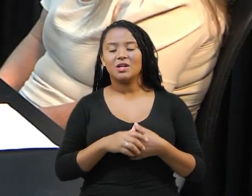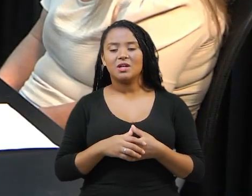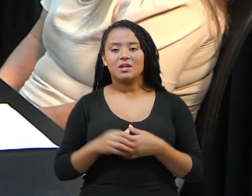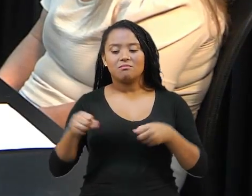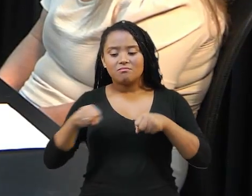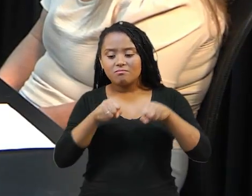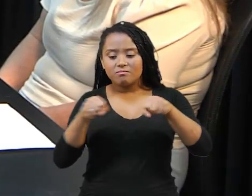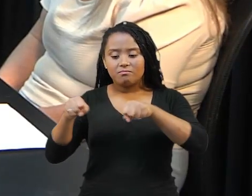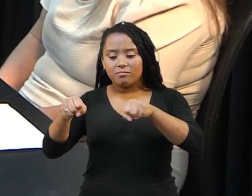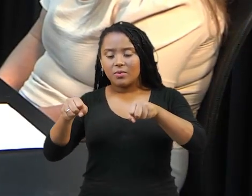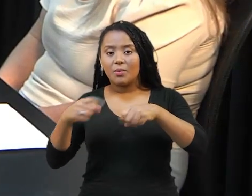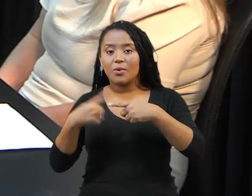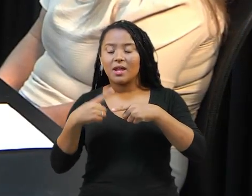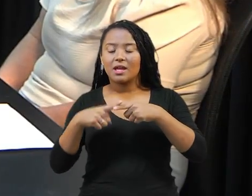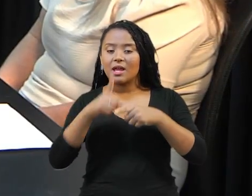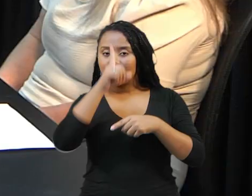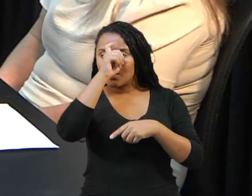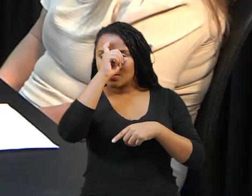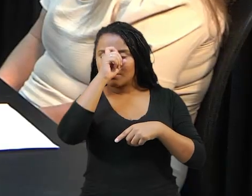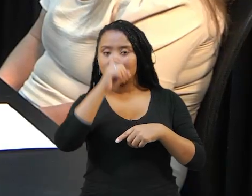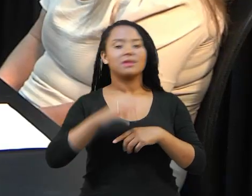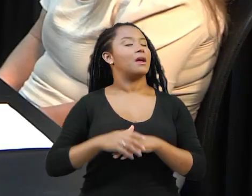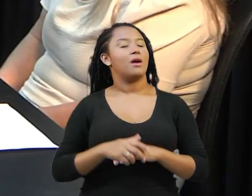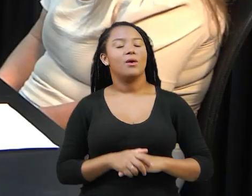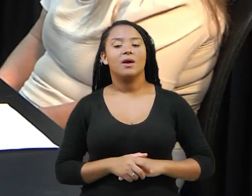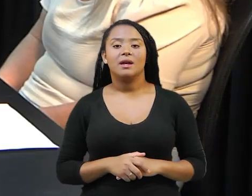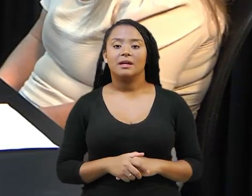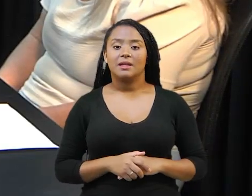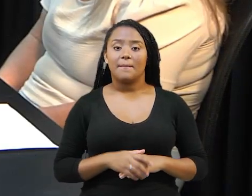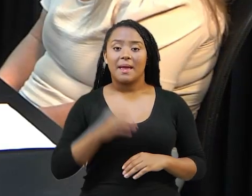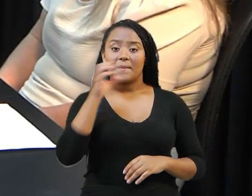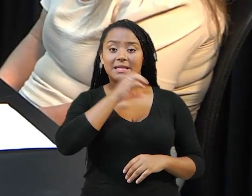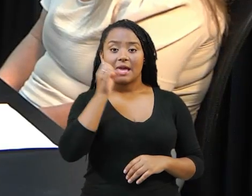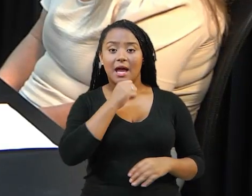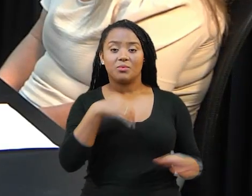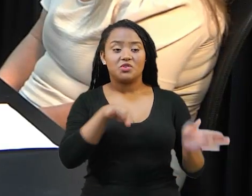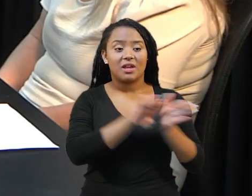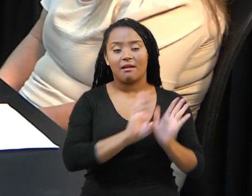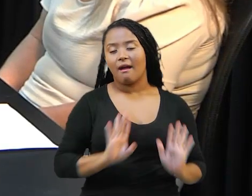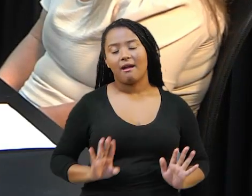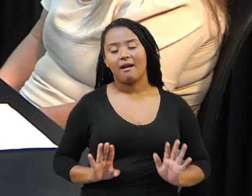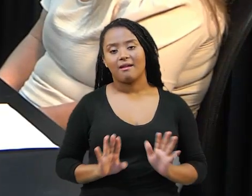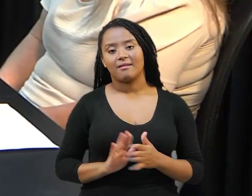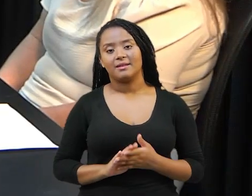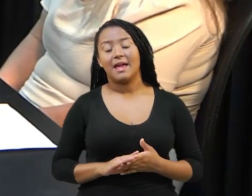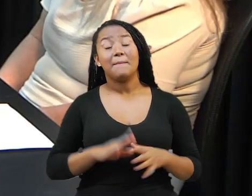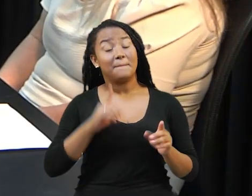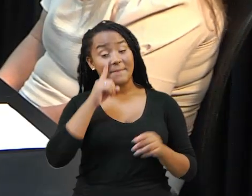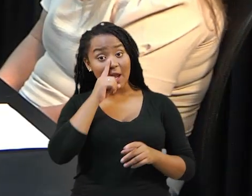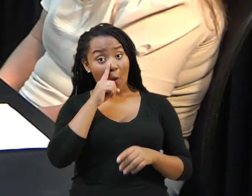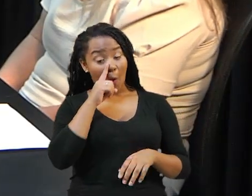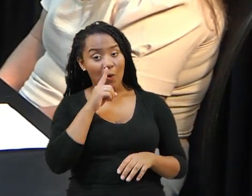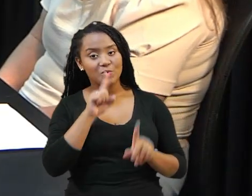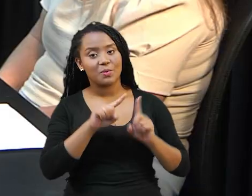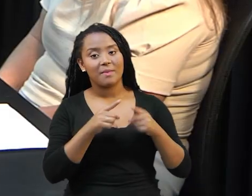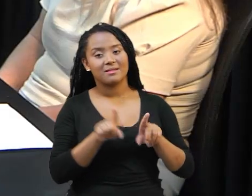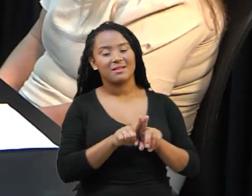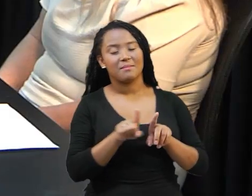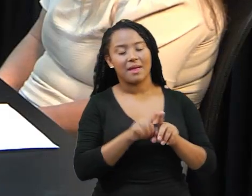muito na cidade também, né? Vai de um hospital a outro. É perigoso, mas é mais prazeroso.